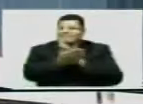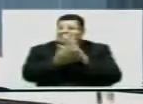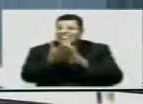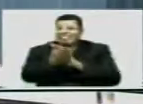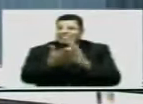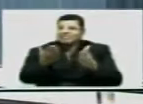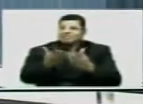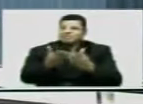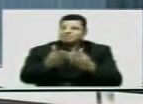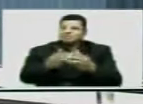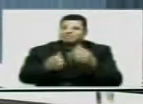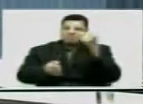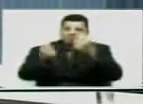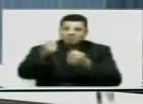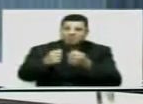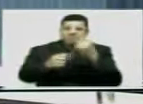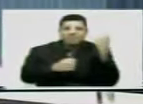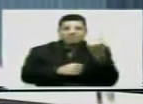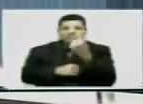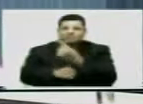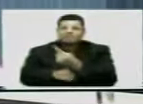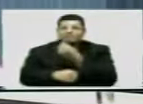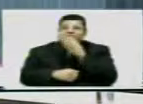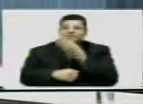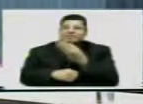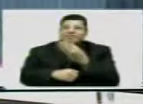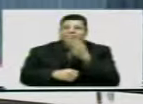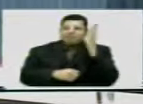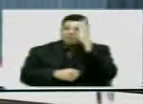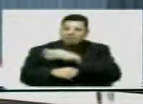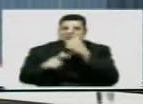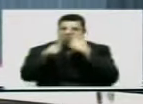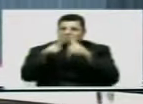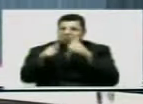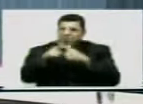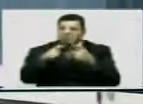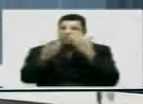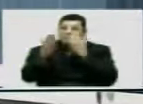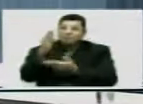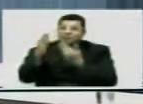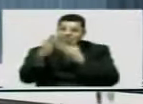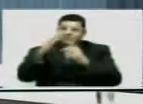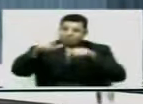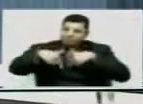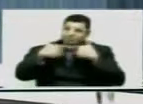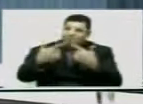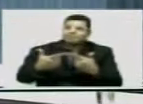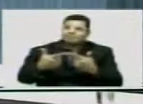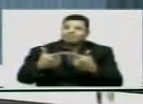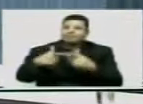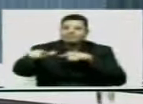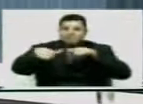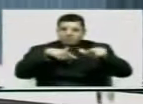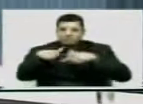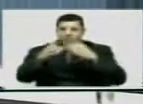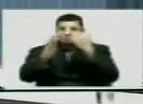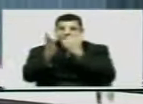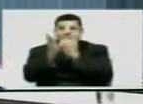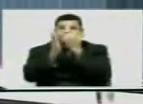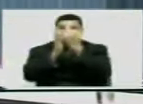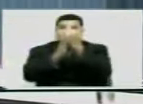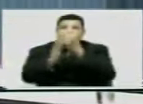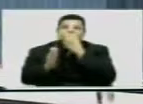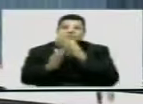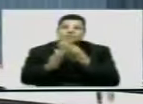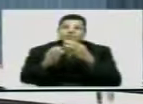público, seja no trânsito, no transporte individual, caótico, e perdendo a oportunidade de uma solução